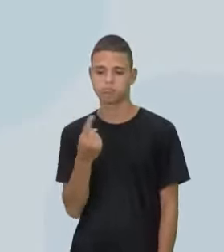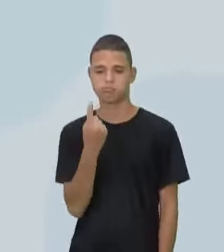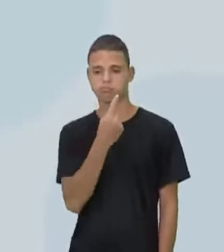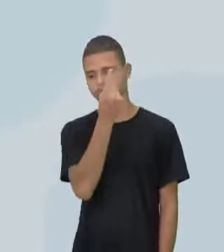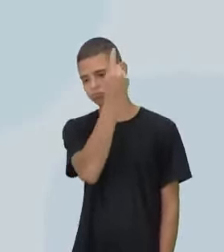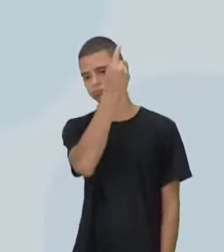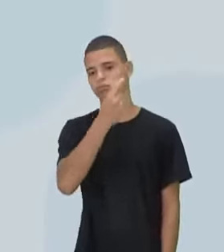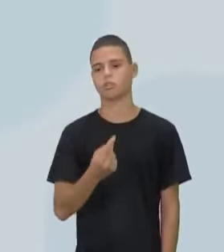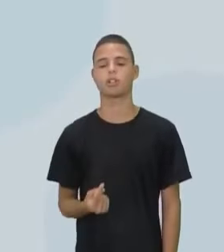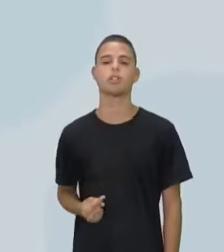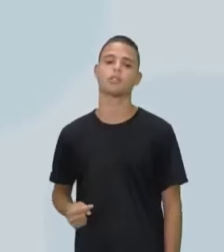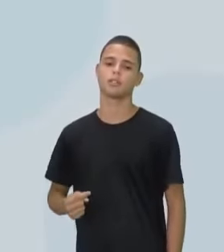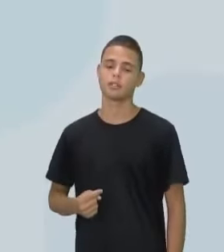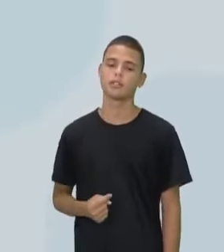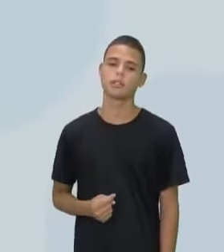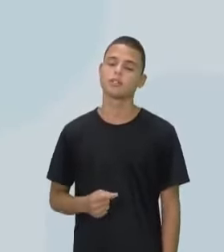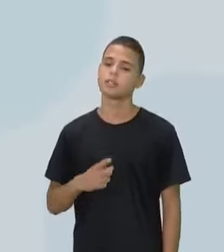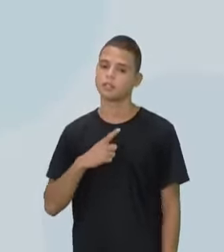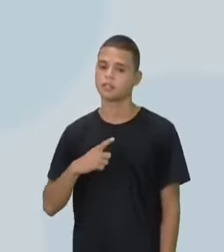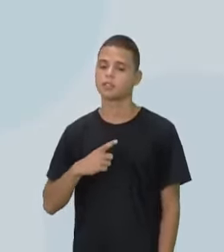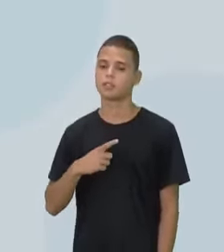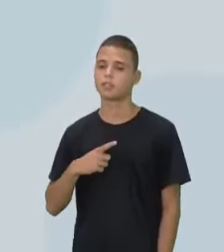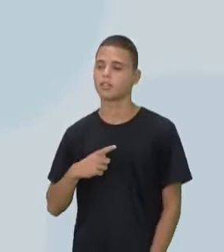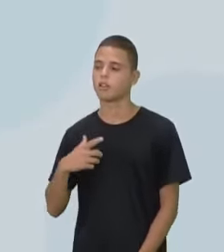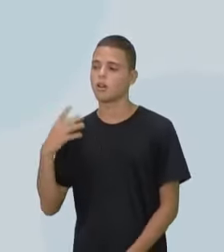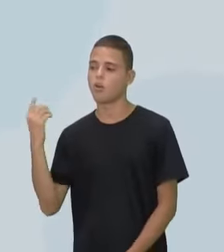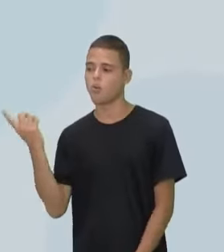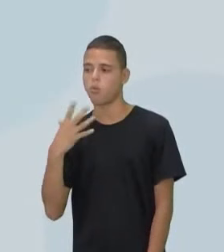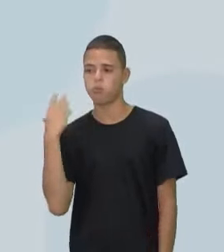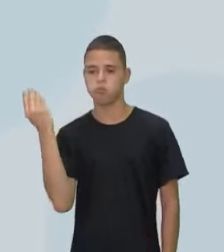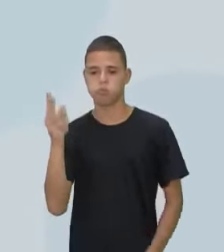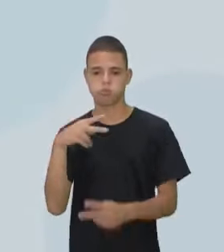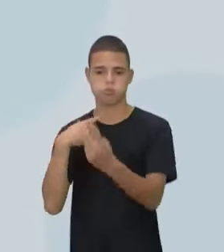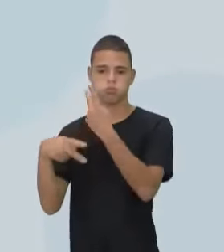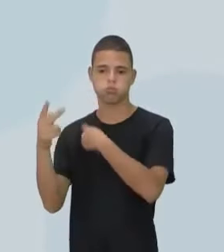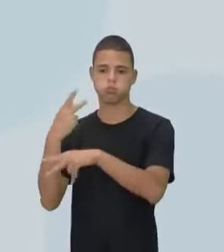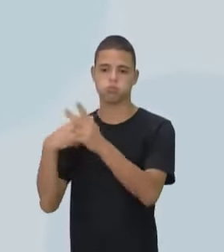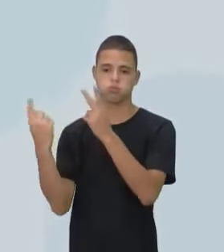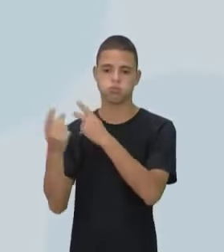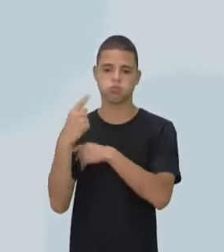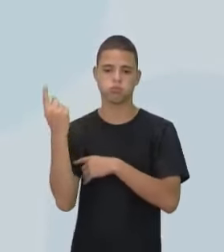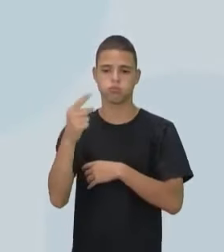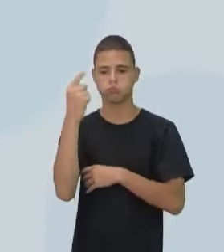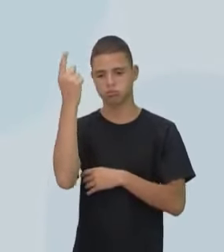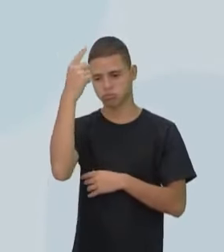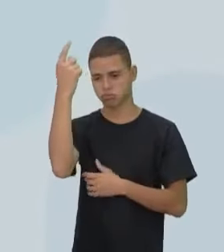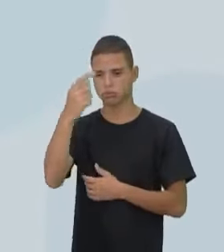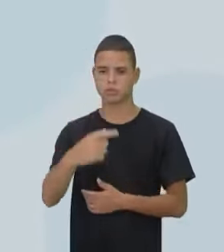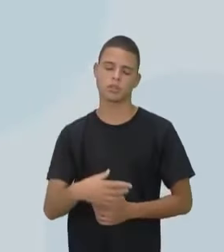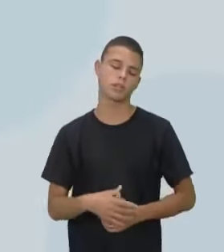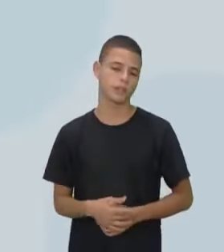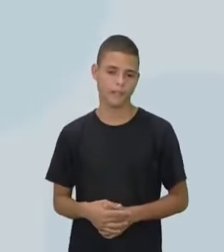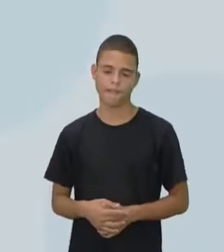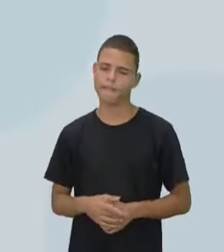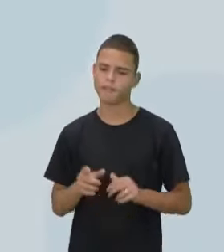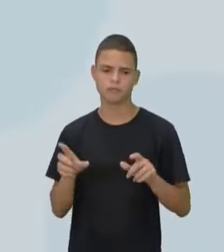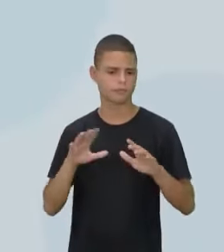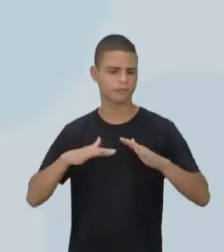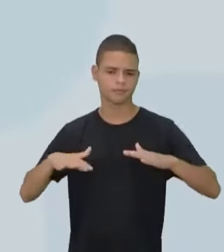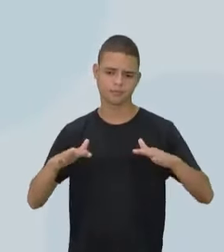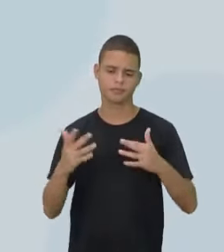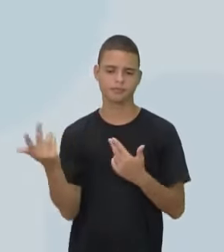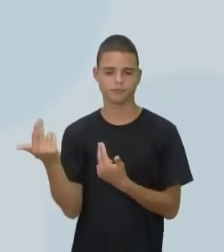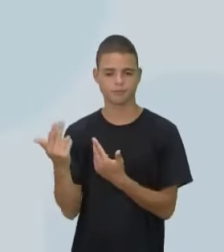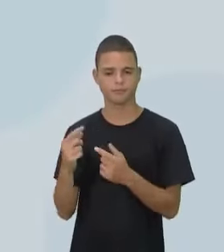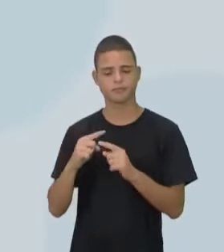furacões, né? Temos os tufões e os ciclones. No final das contas, tudo a mesma coisa, ok? O que vai